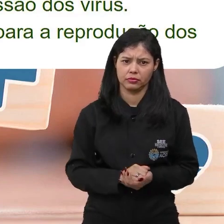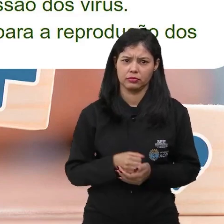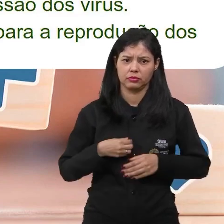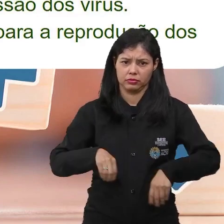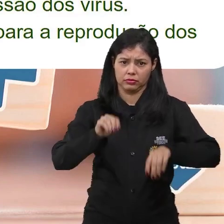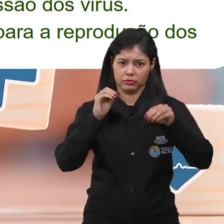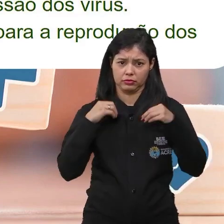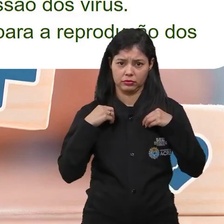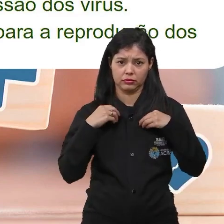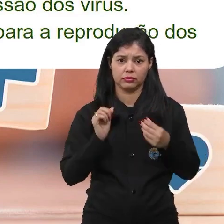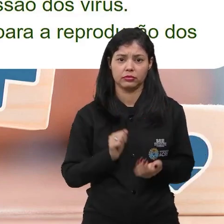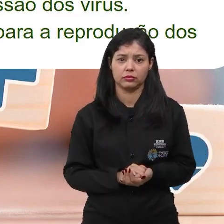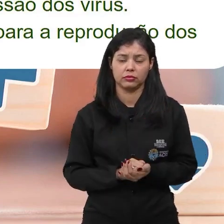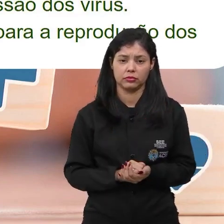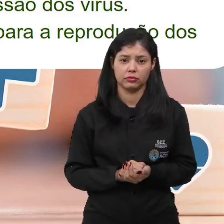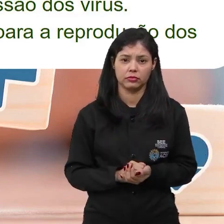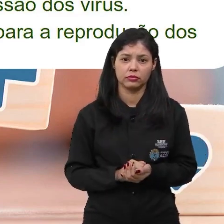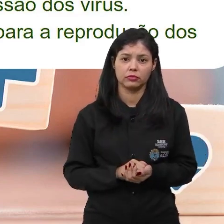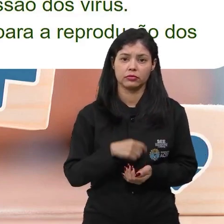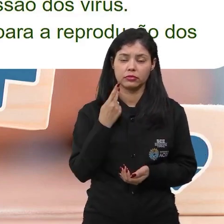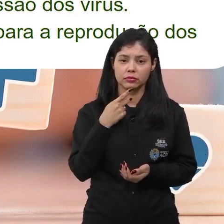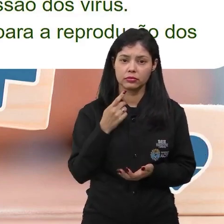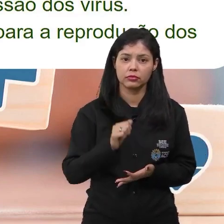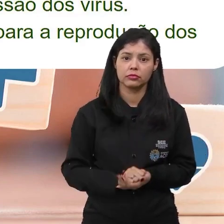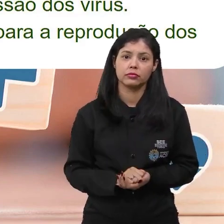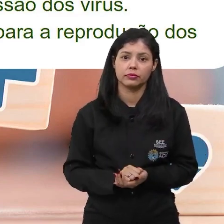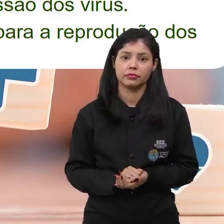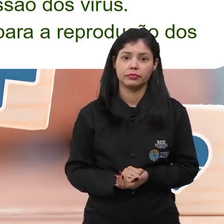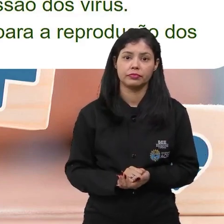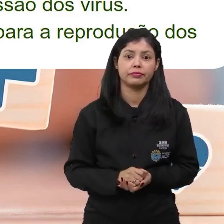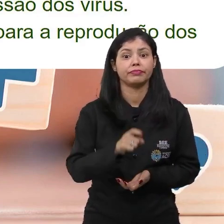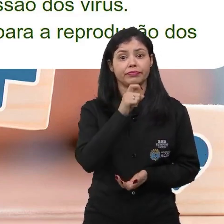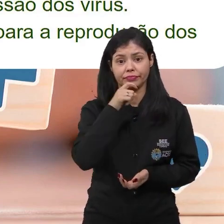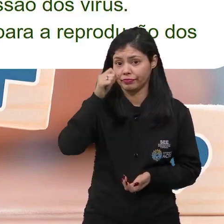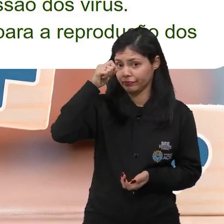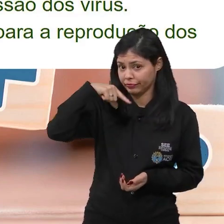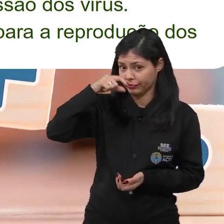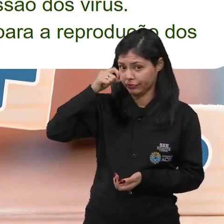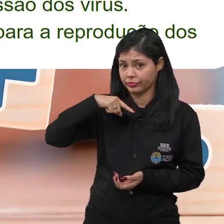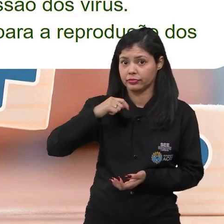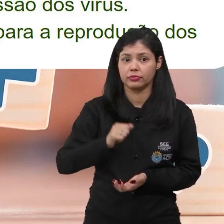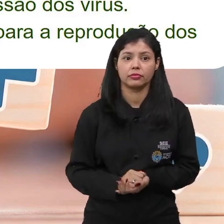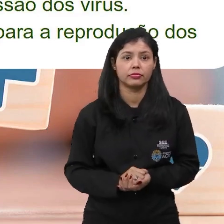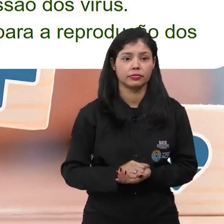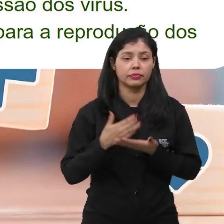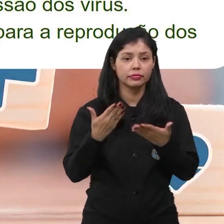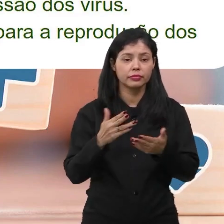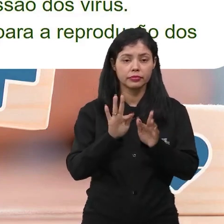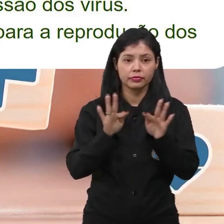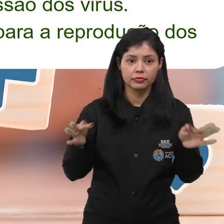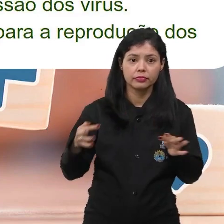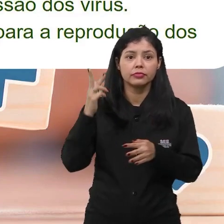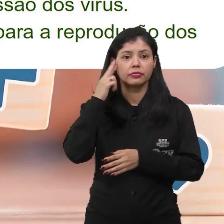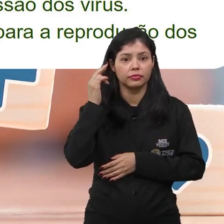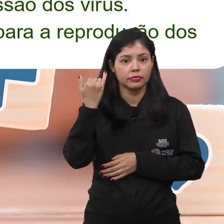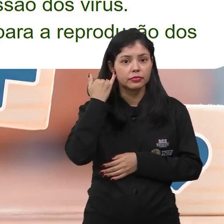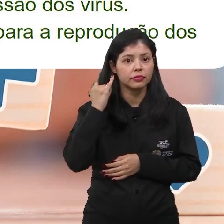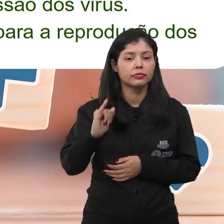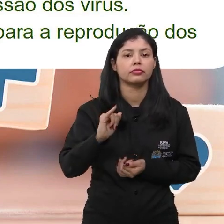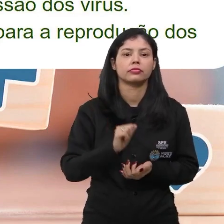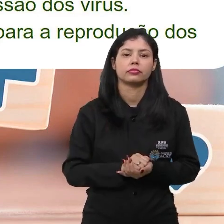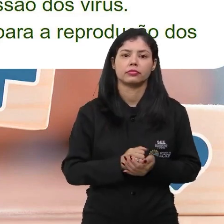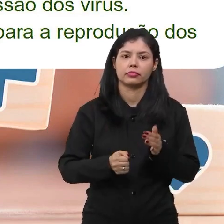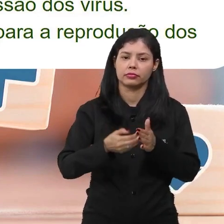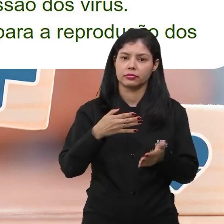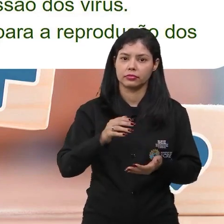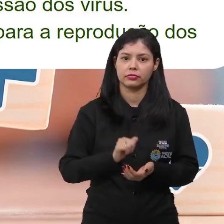coloque um casaco, né? Isso é bem conversa de mãe, né? Ou você vai ficar resfriado. Essa frase é comum e mostra a ideia